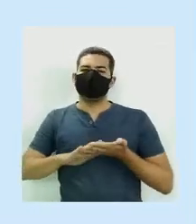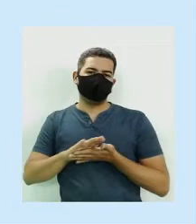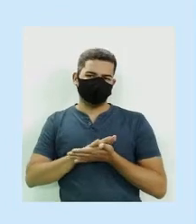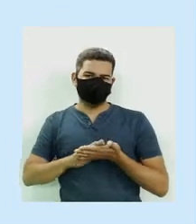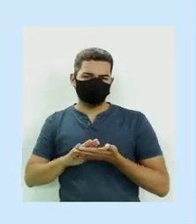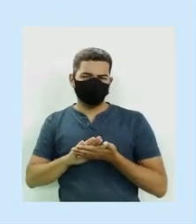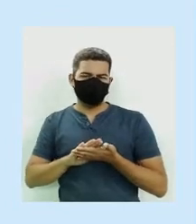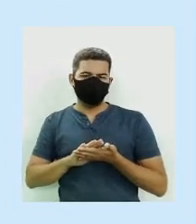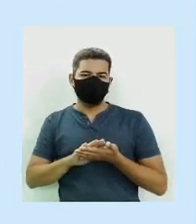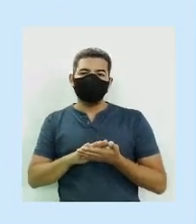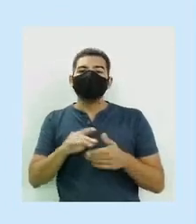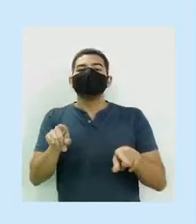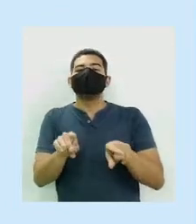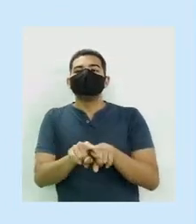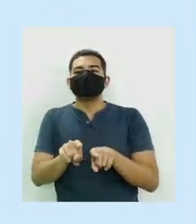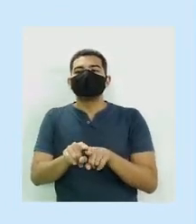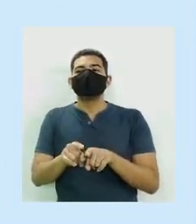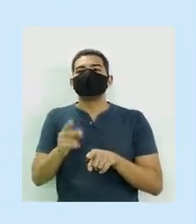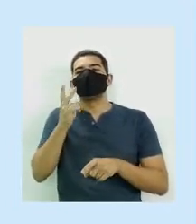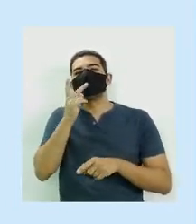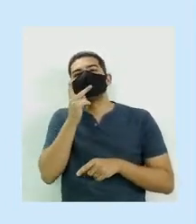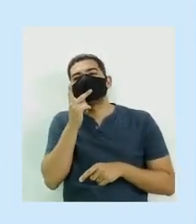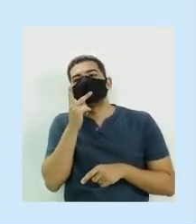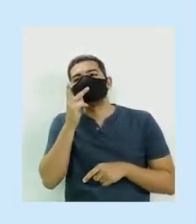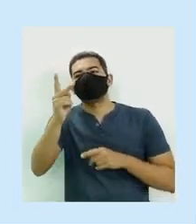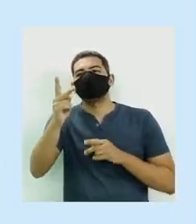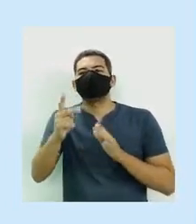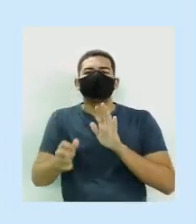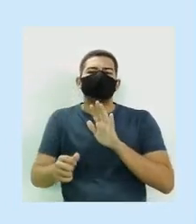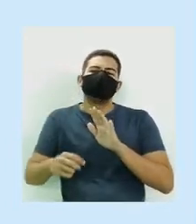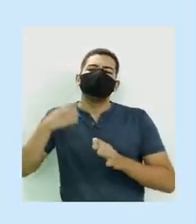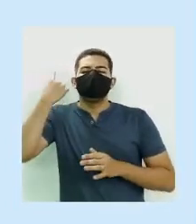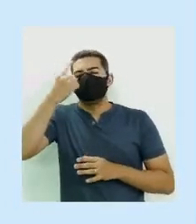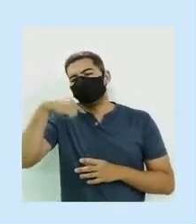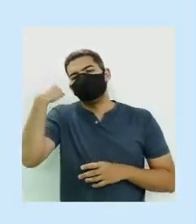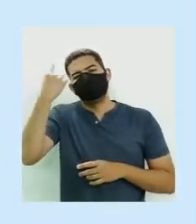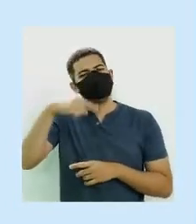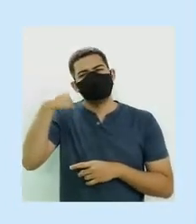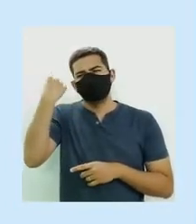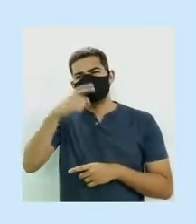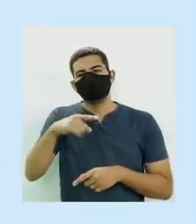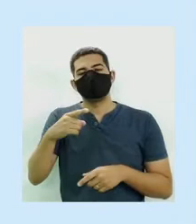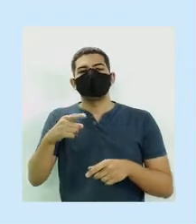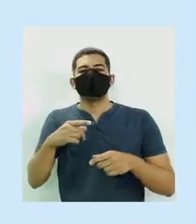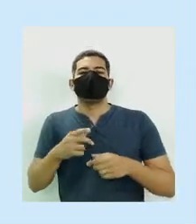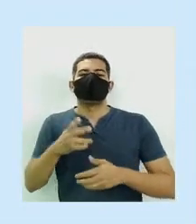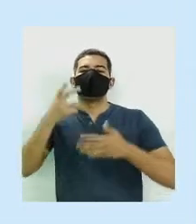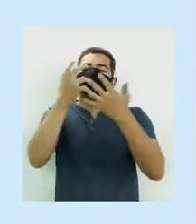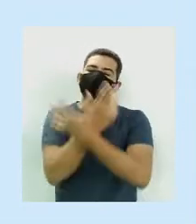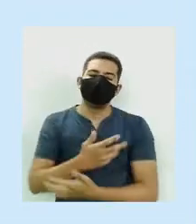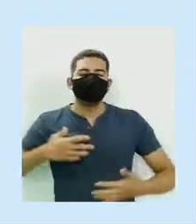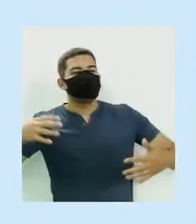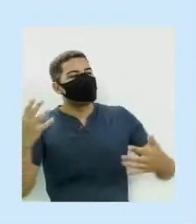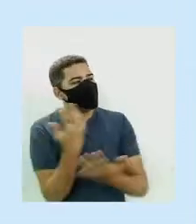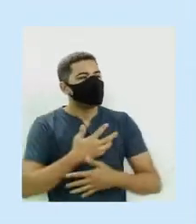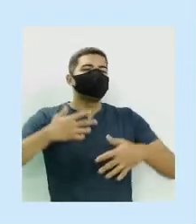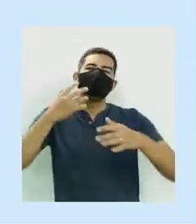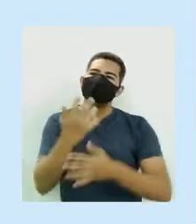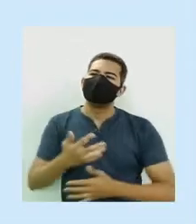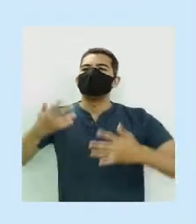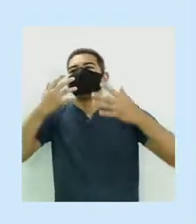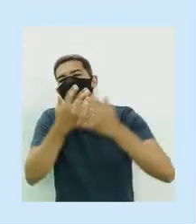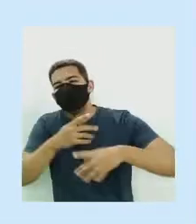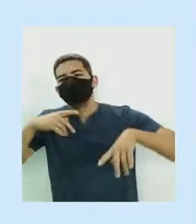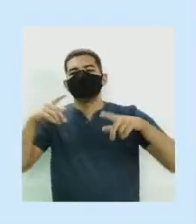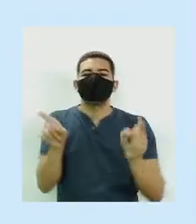a oportunidade de falar por diversas horas, ou melhor, de cantar por muito tempo. No slam, a